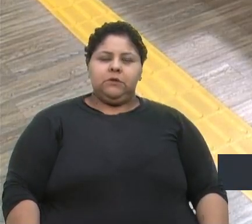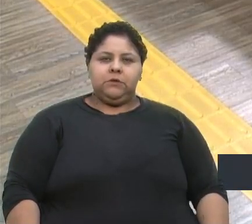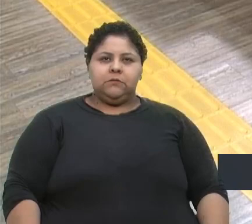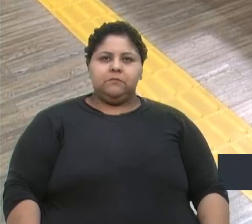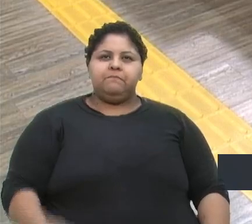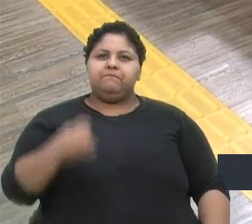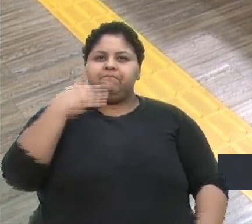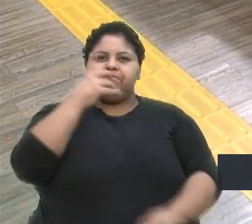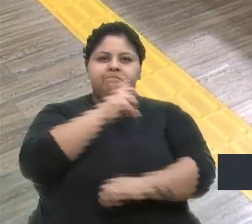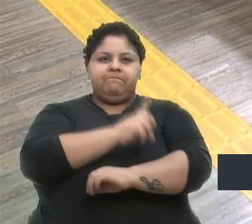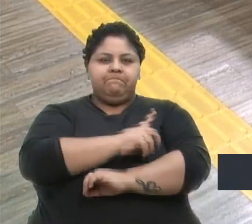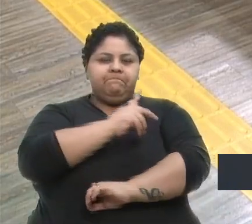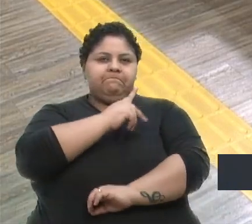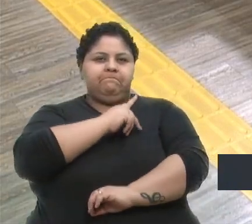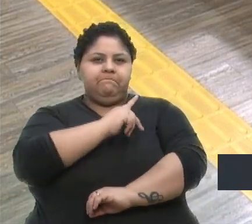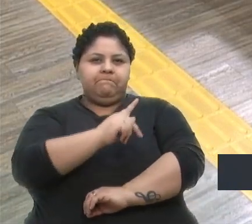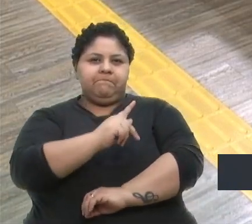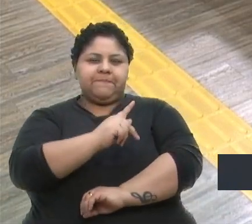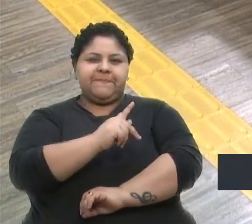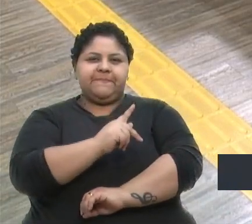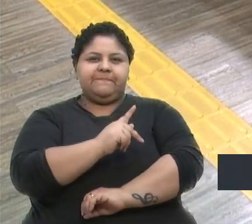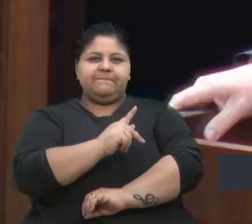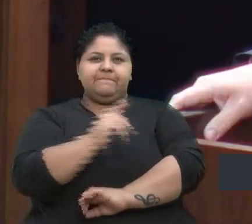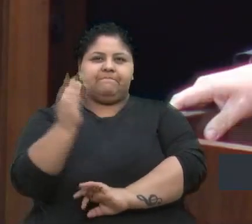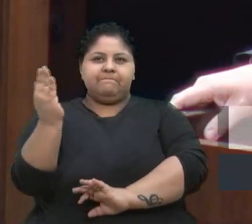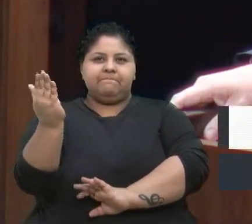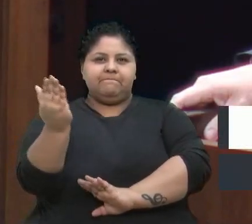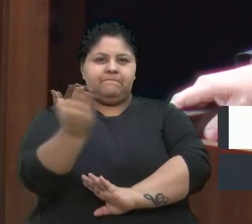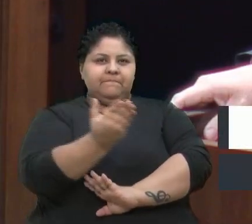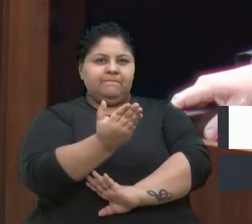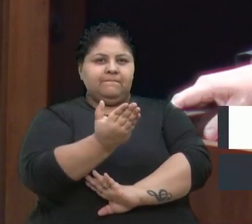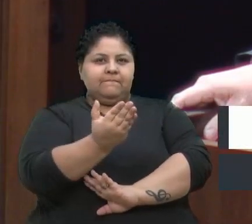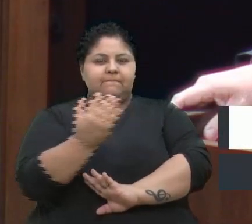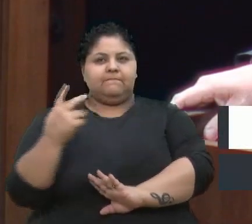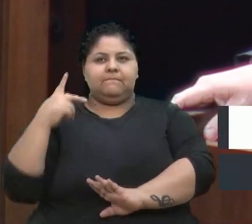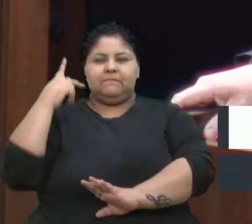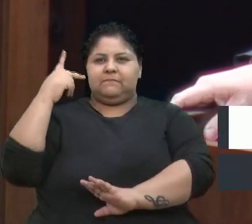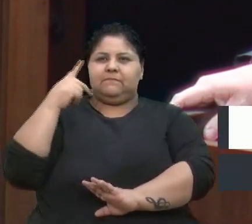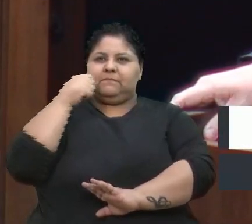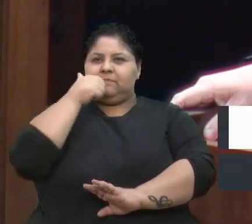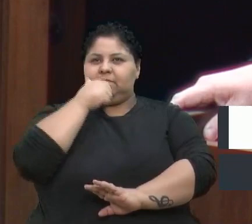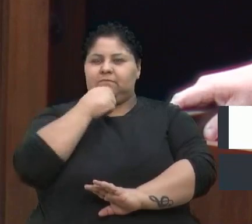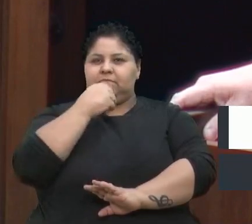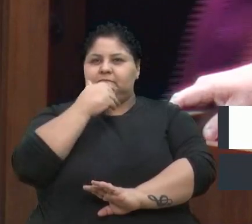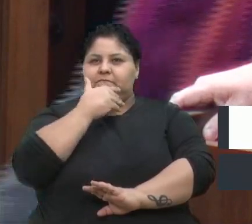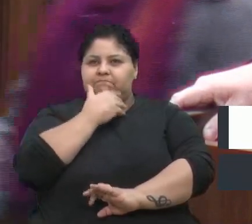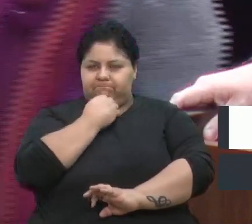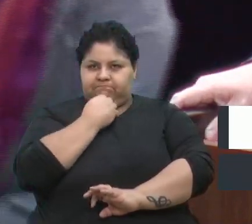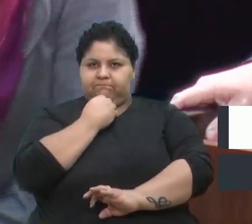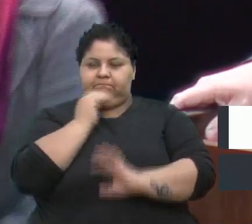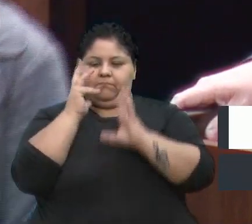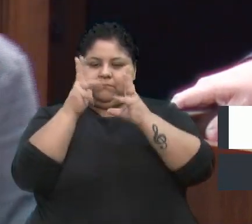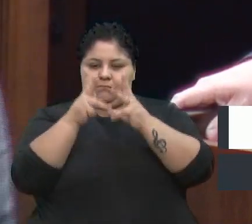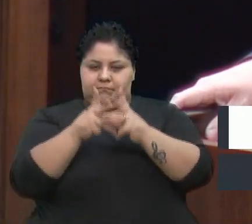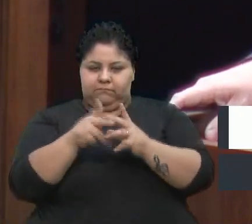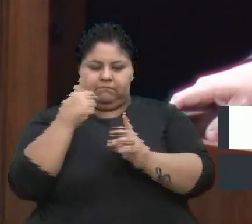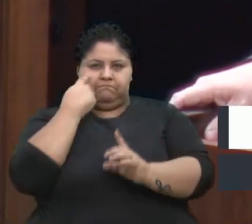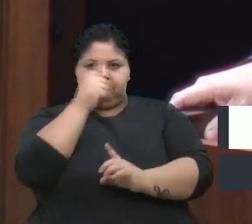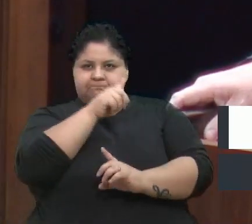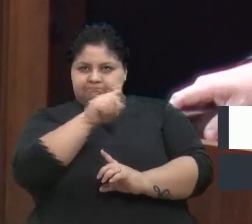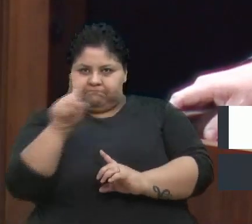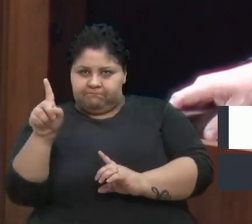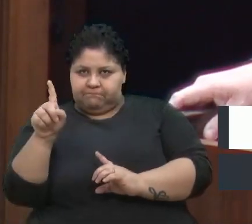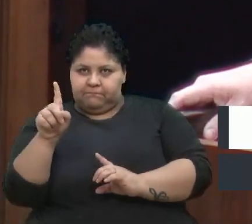Bom dia, presidente, nobres colegas, todos que nos assistem pela TV Câmara, pelas redes